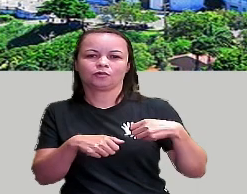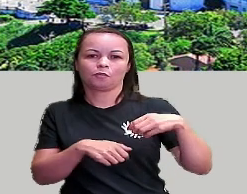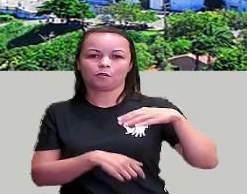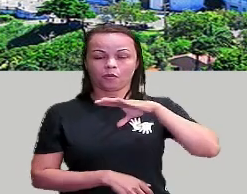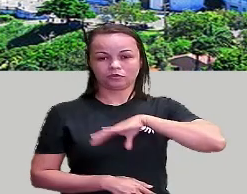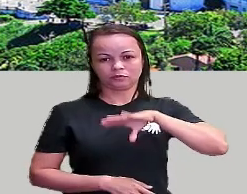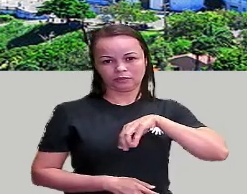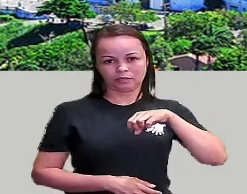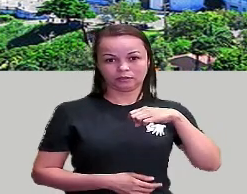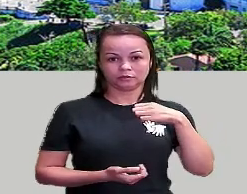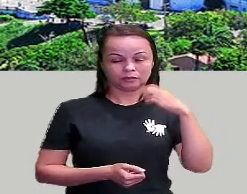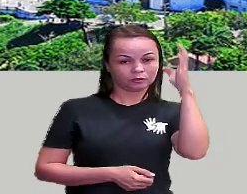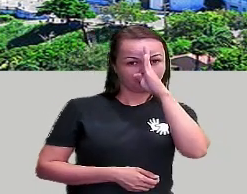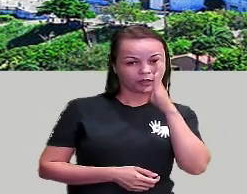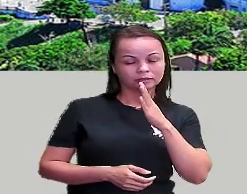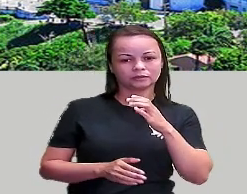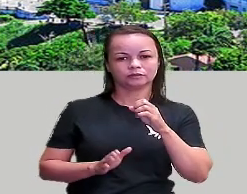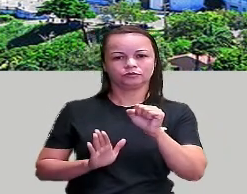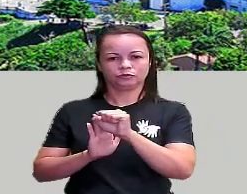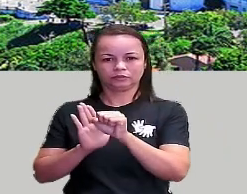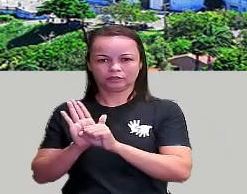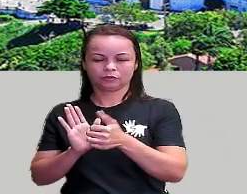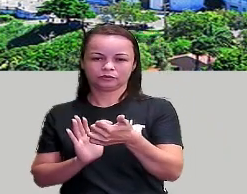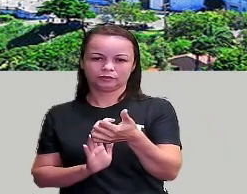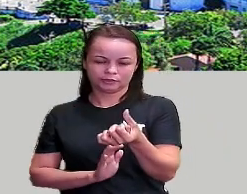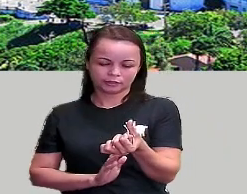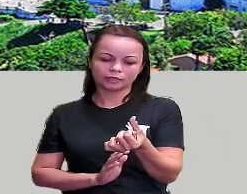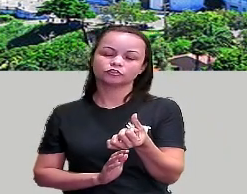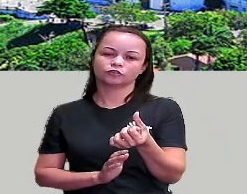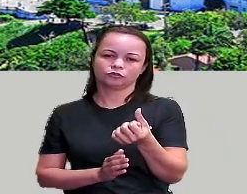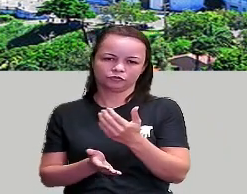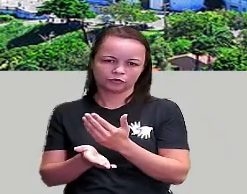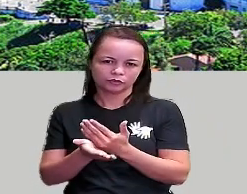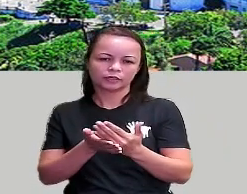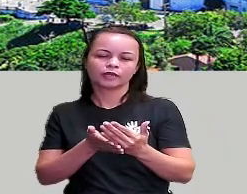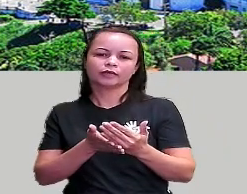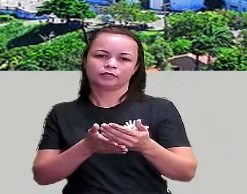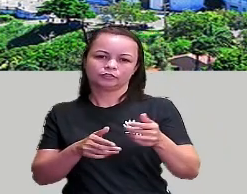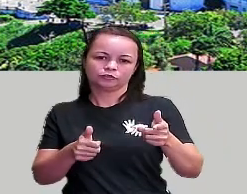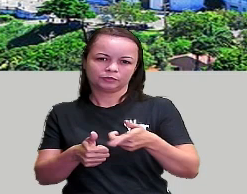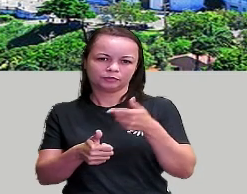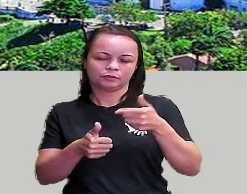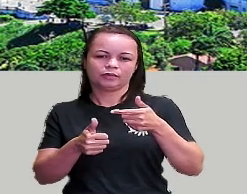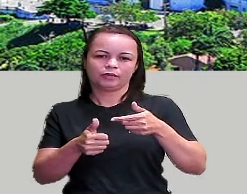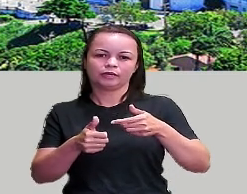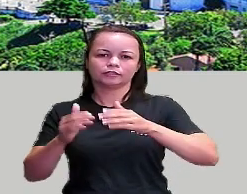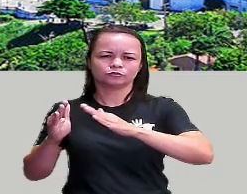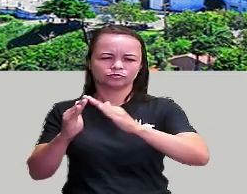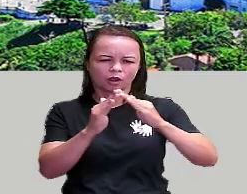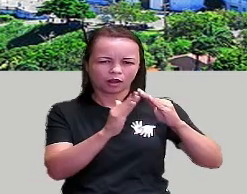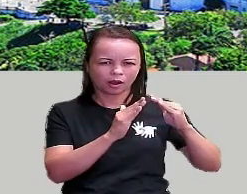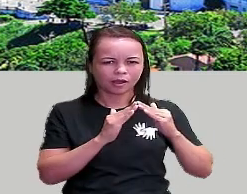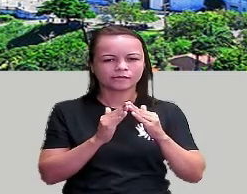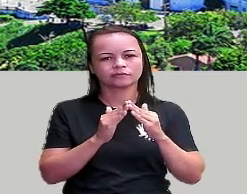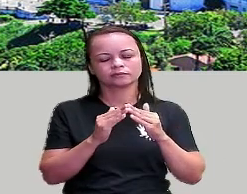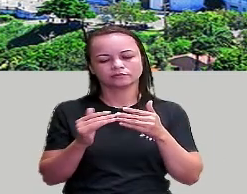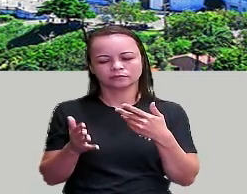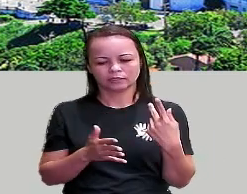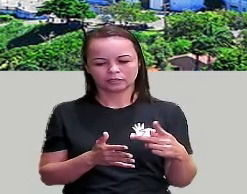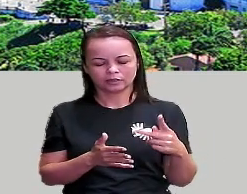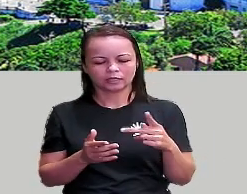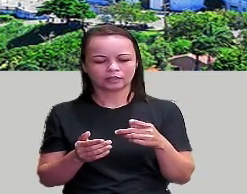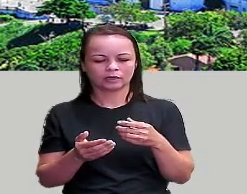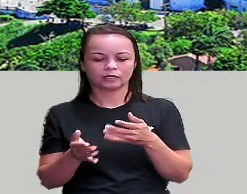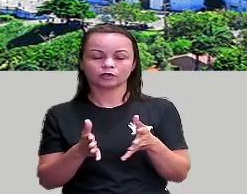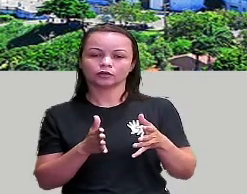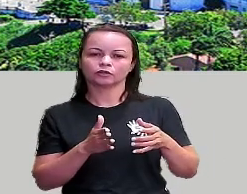século XVI, quando foram construídas as primeiras habitações. Quando se consolidou como sede